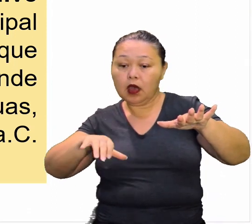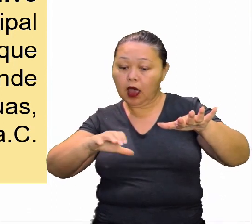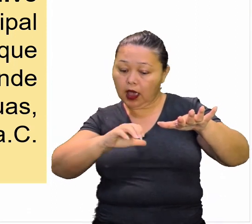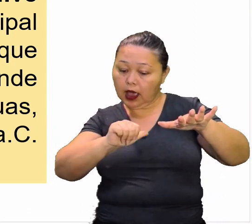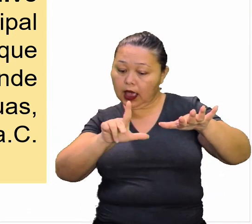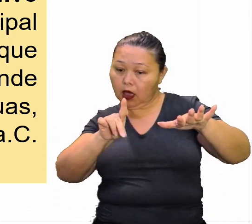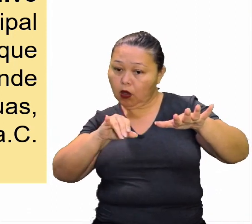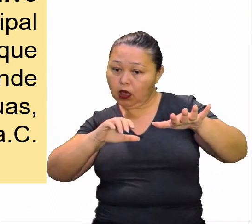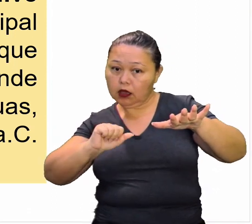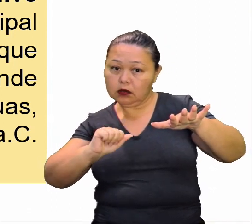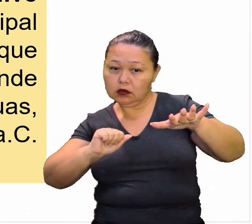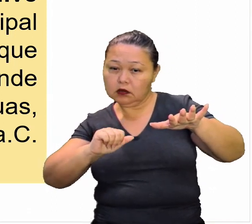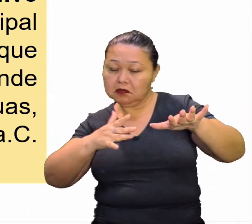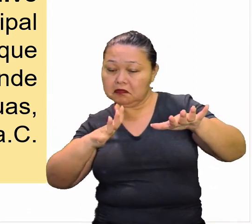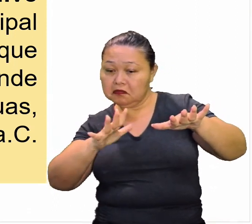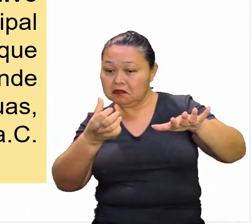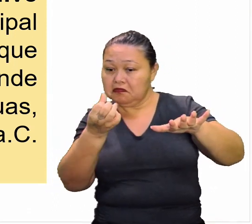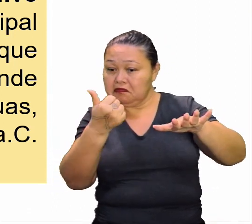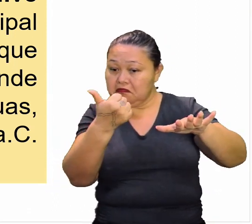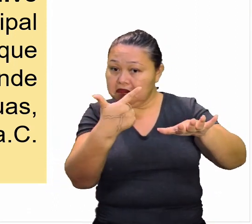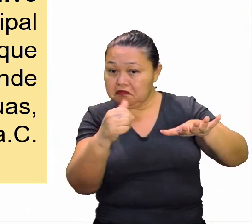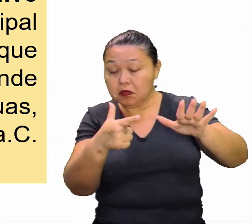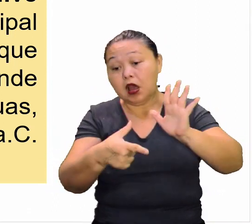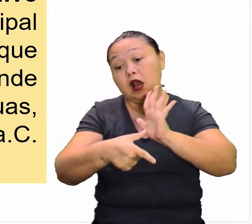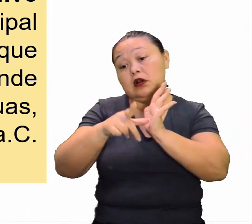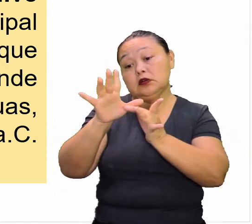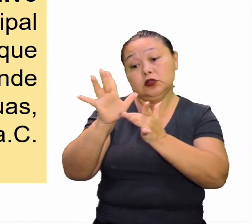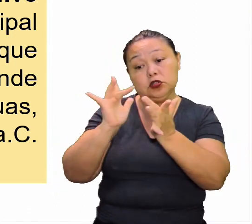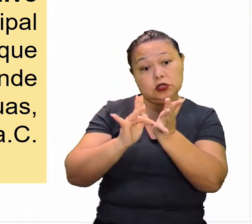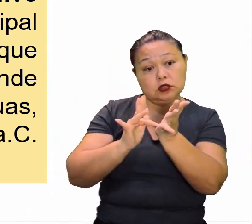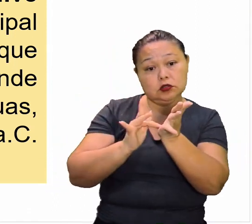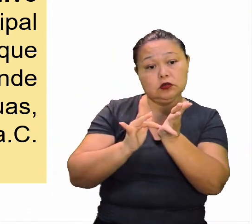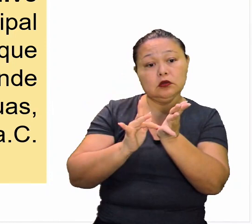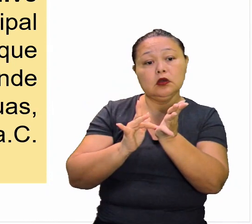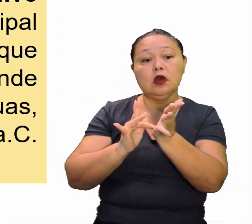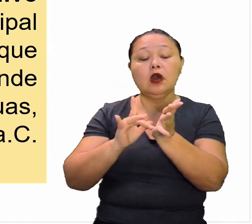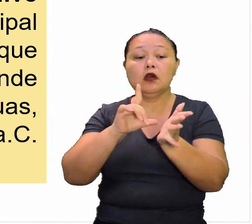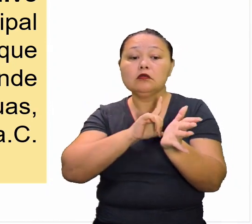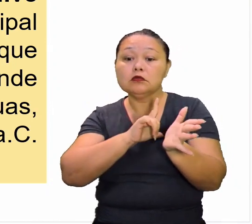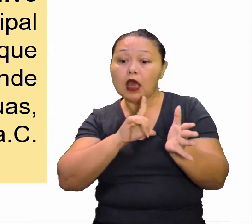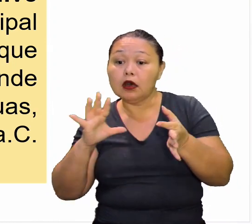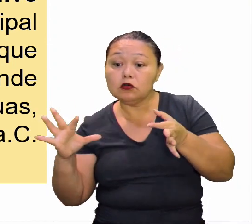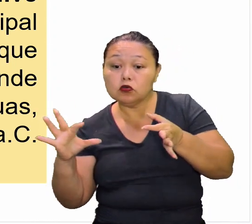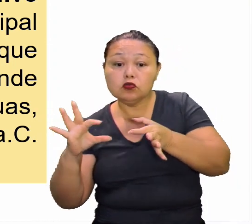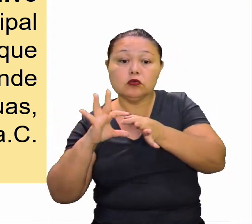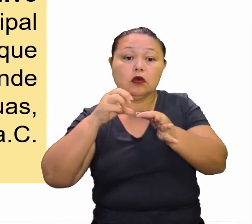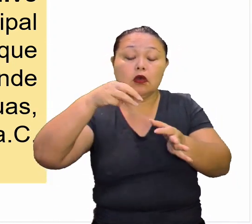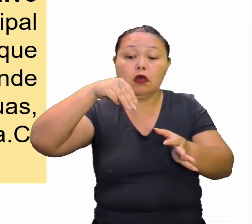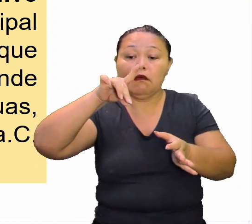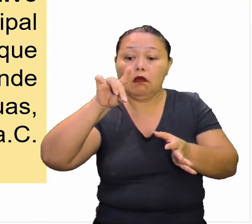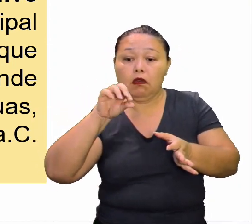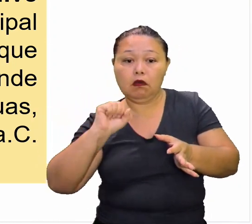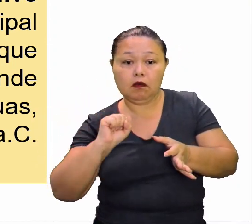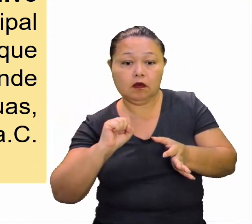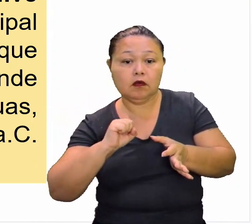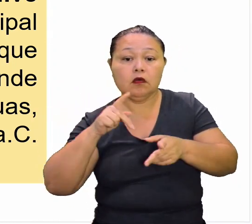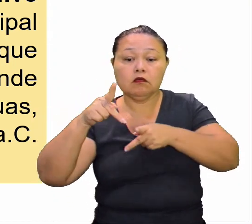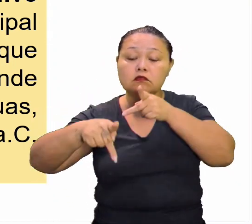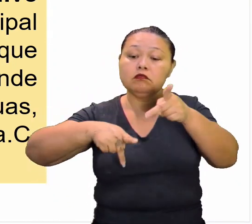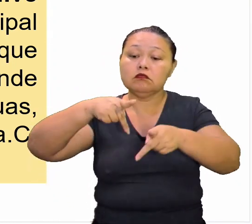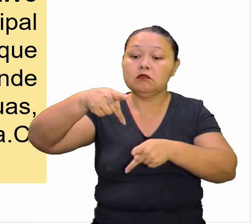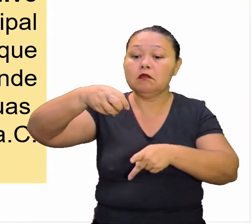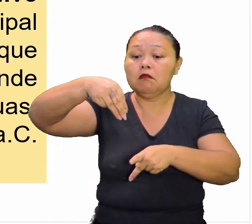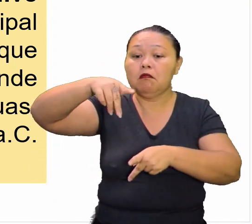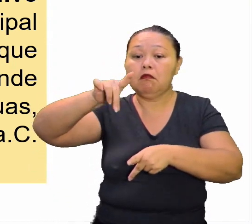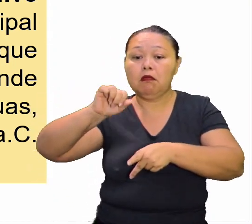Caldeia, isso por volta de 612 a.C., aliaram-se aos medos, que é o povo da Média,